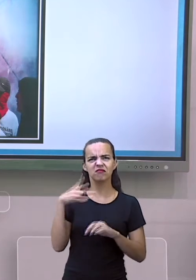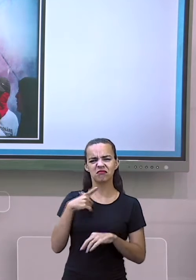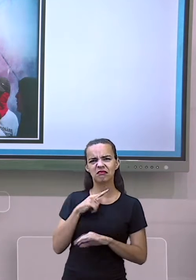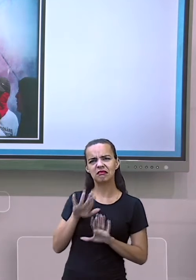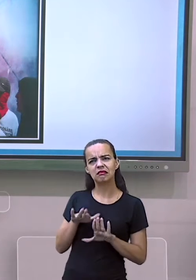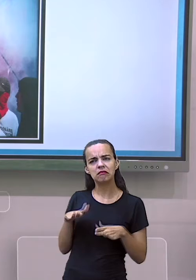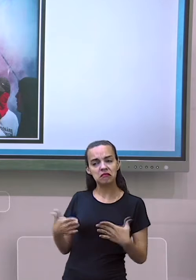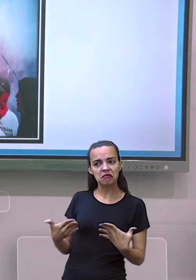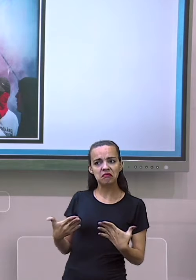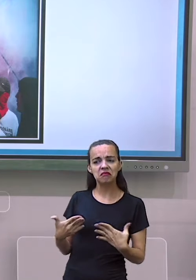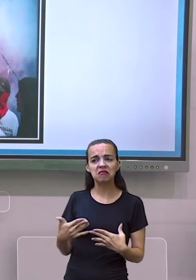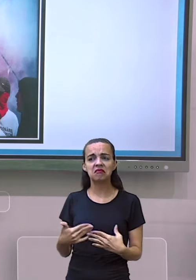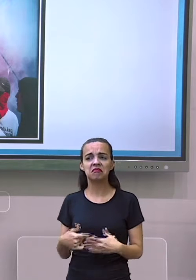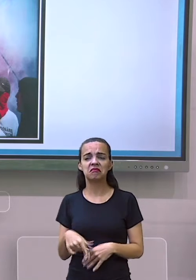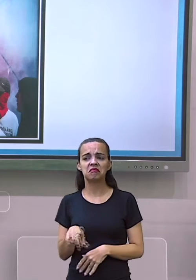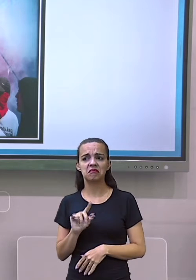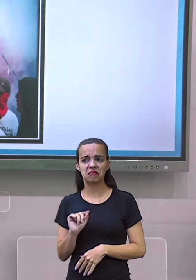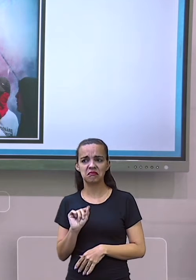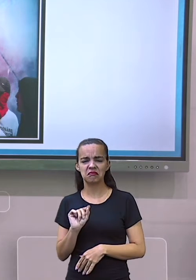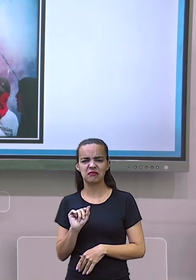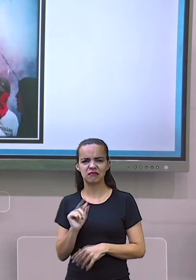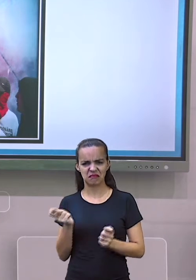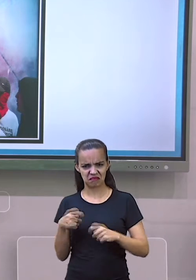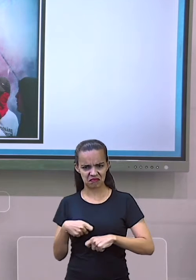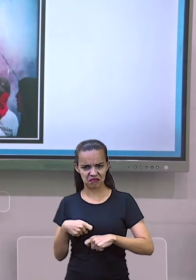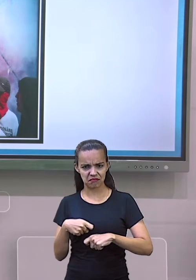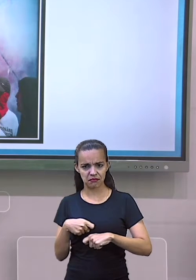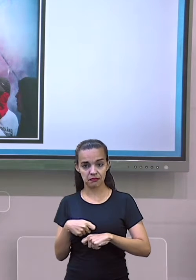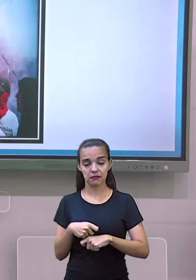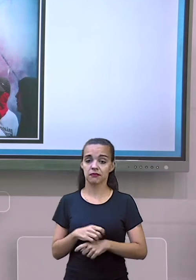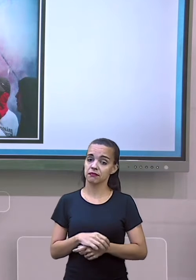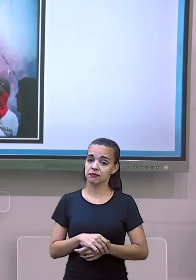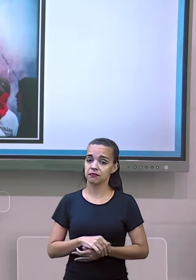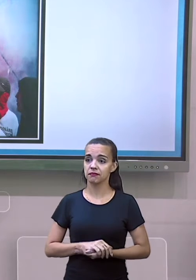será que funciona?